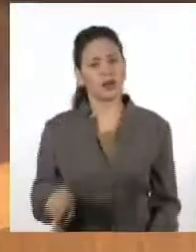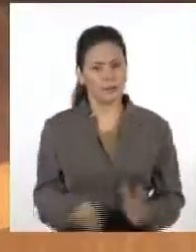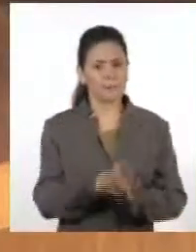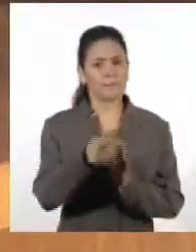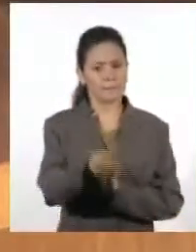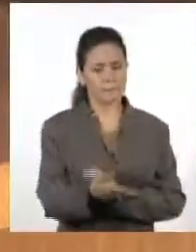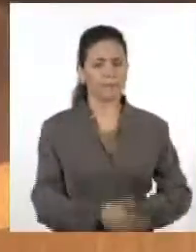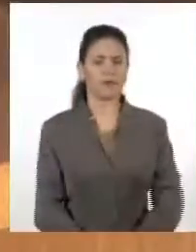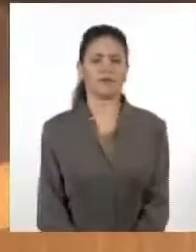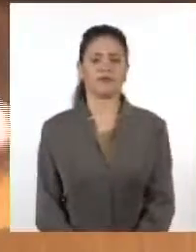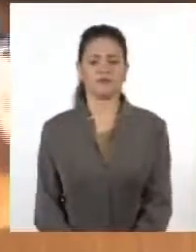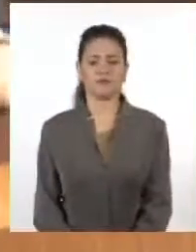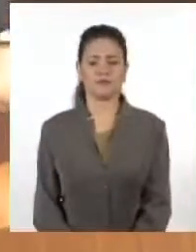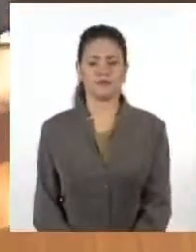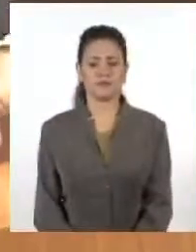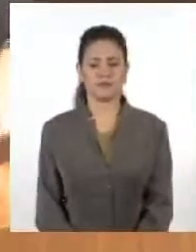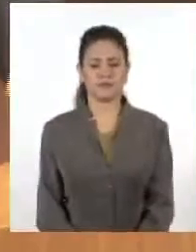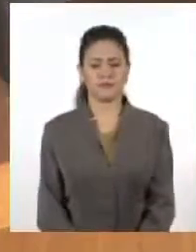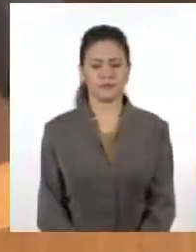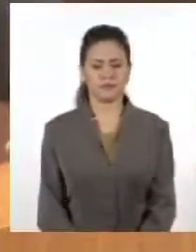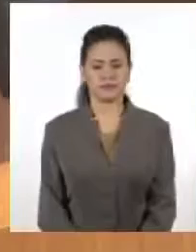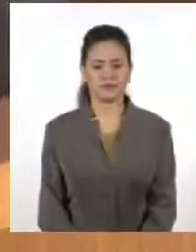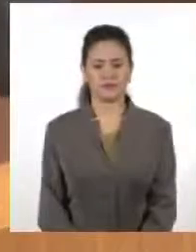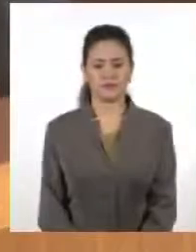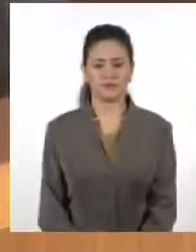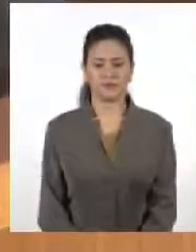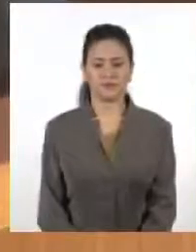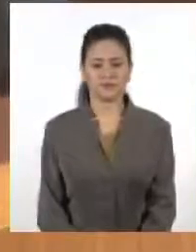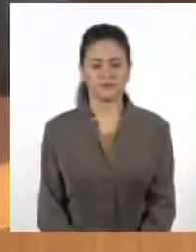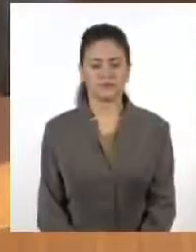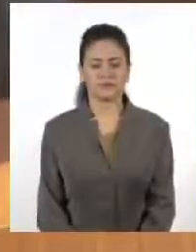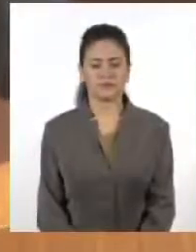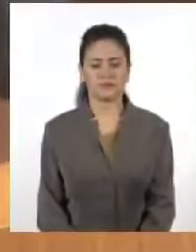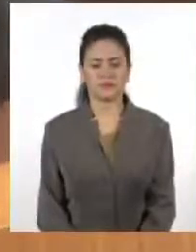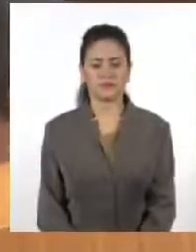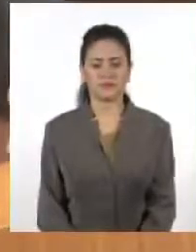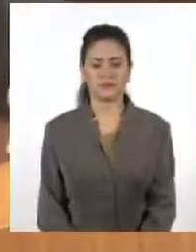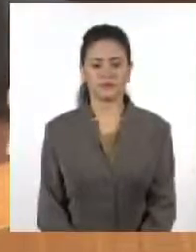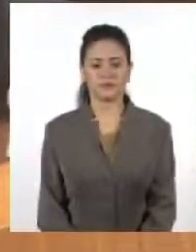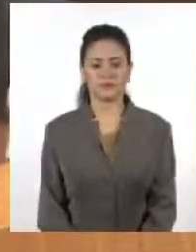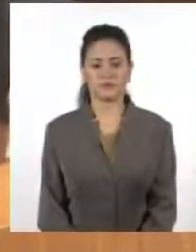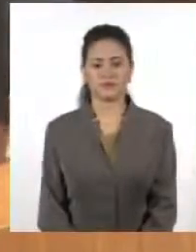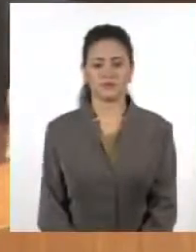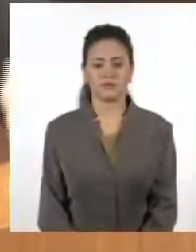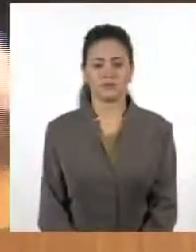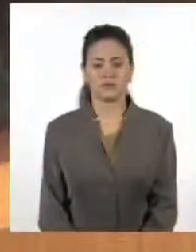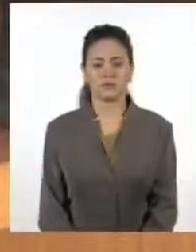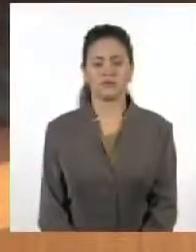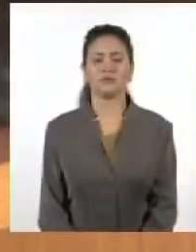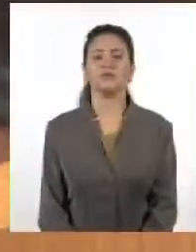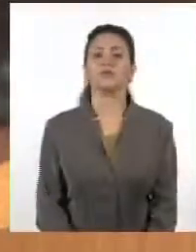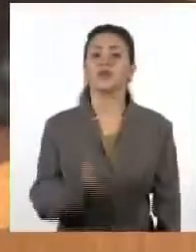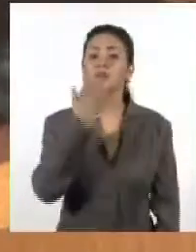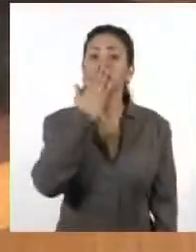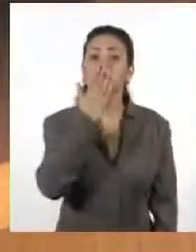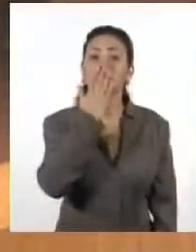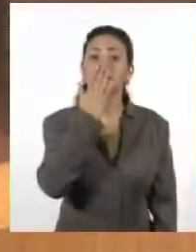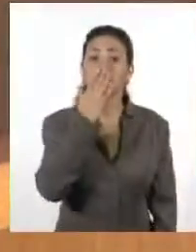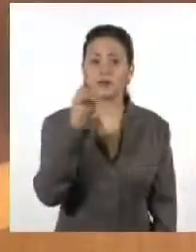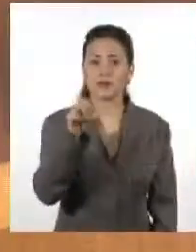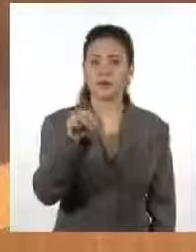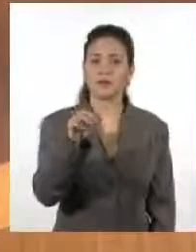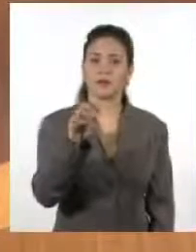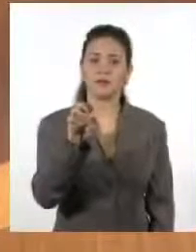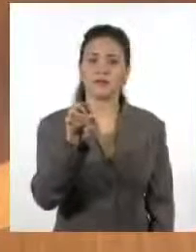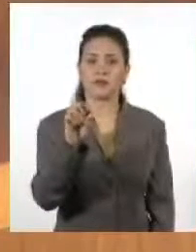a um de seus o índio messias o filho guajará